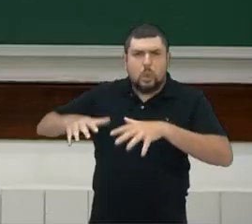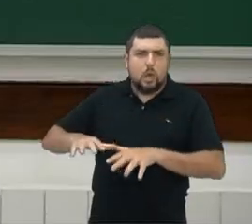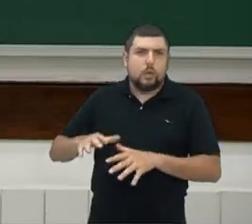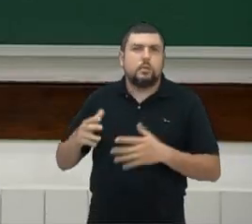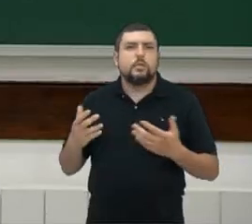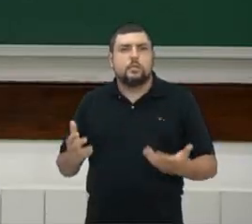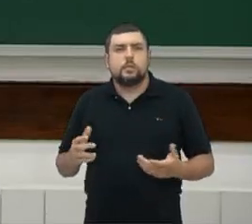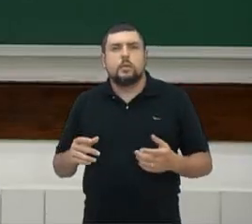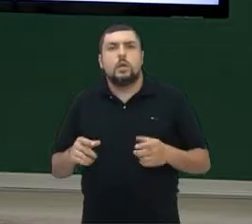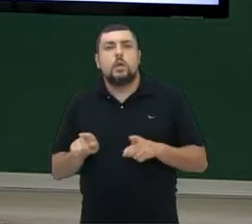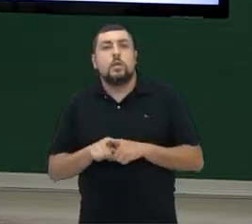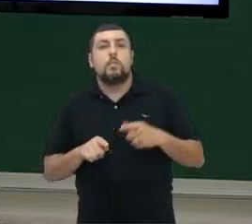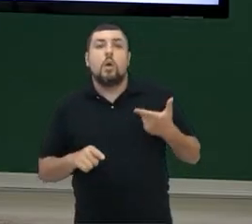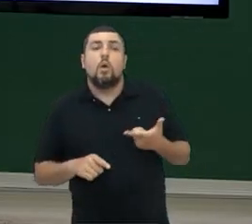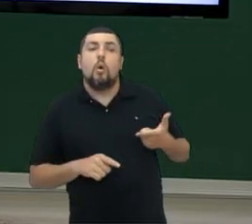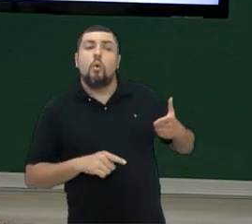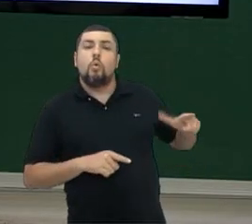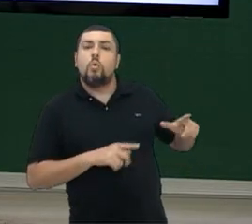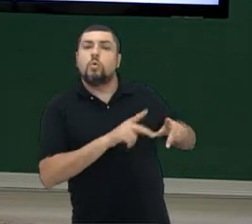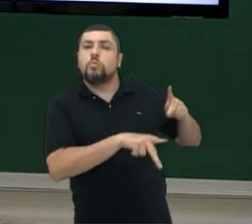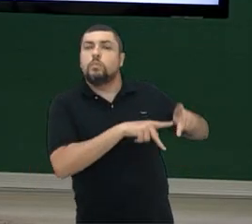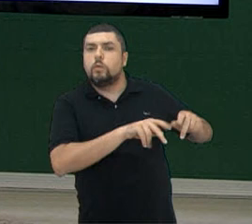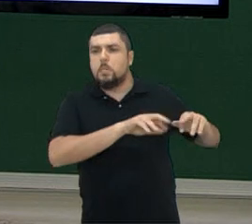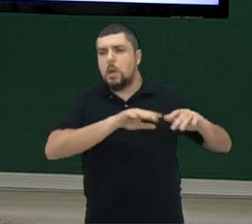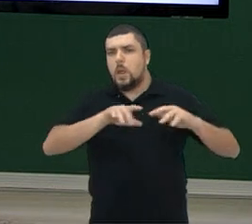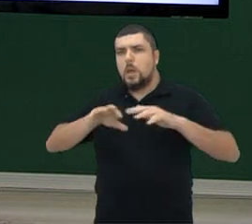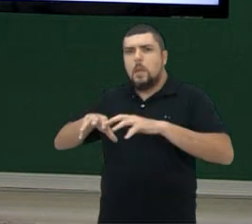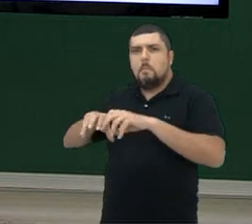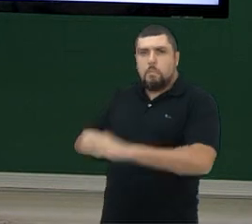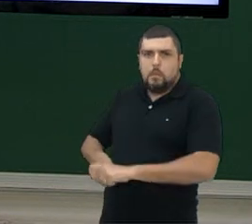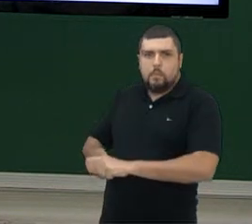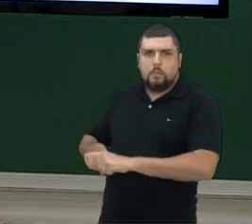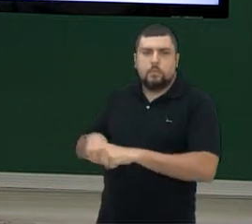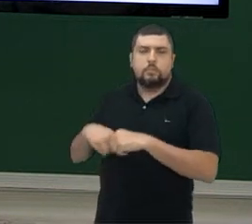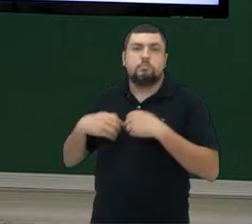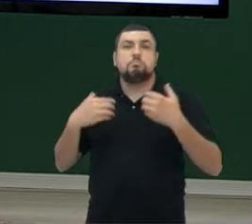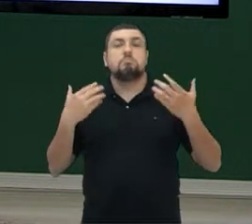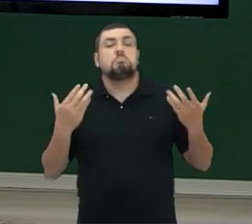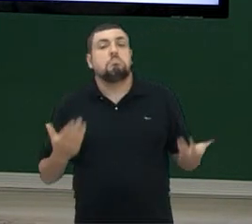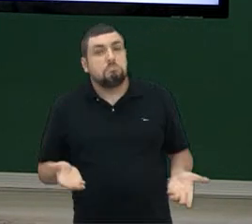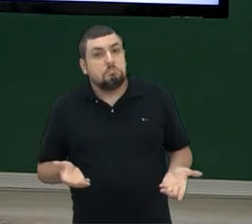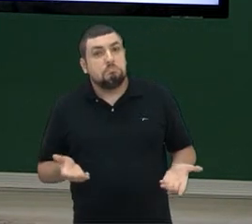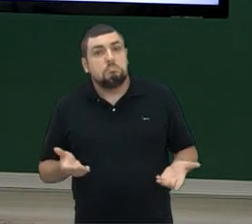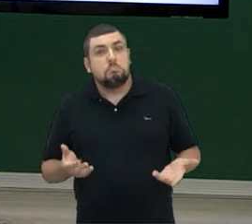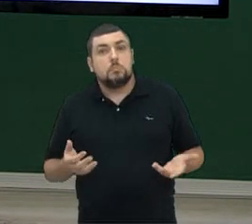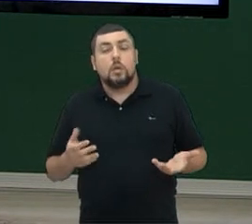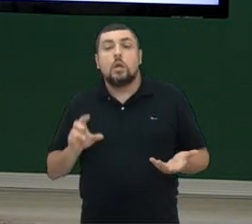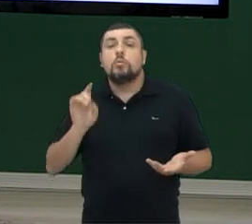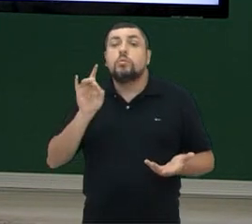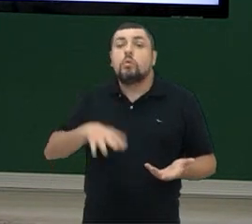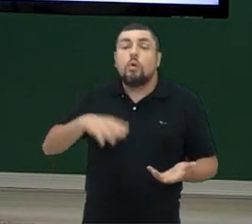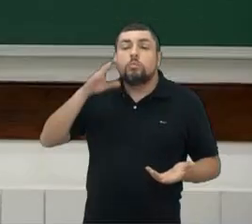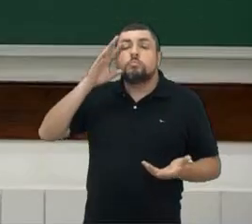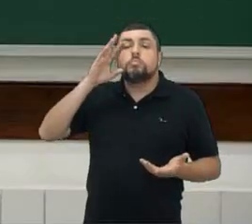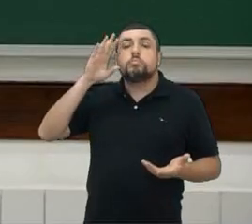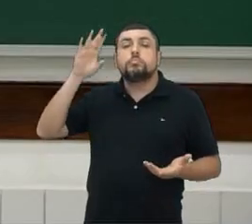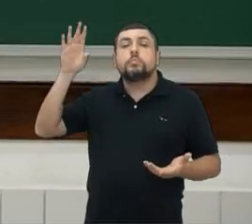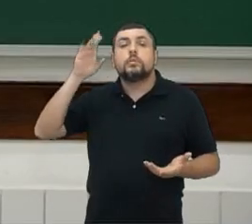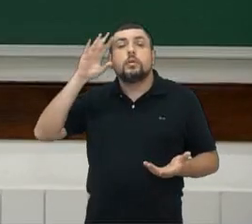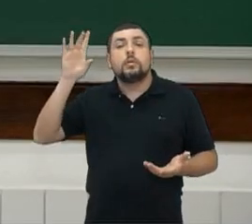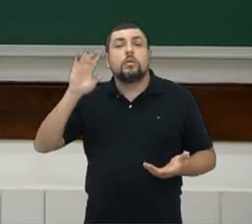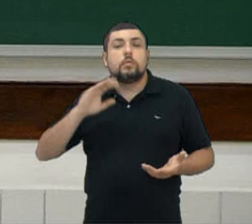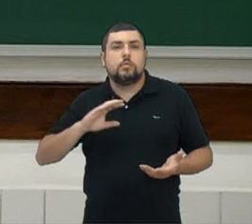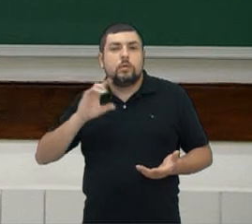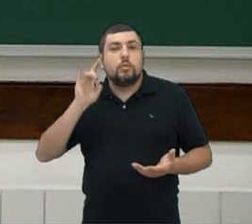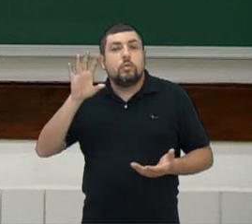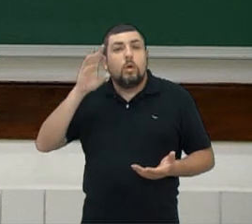Uma outra civilização pode ter atacado? Pode ter atacado, tá? Teorias,